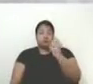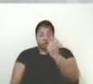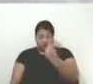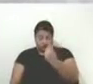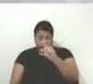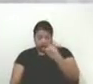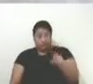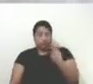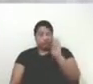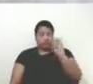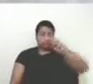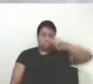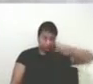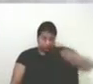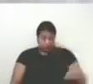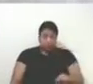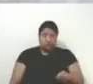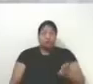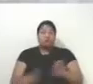multa de 600 mil reais.